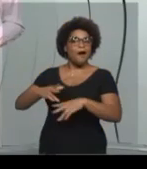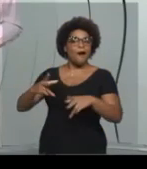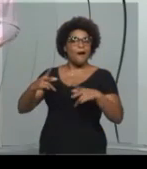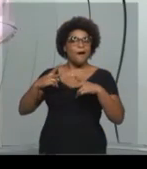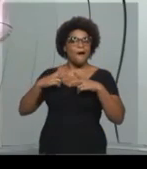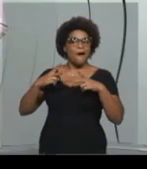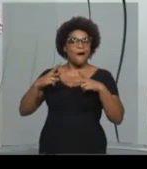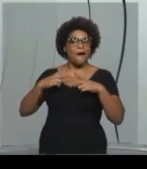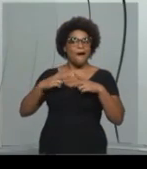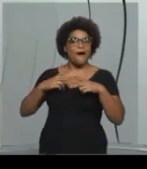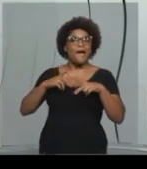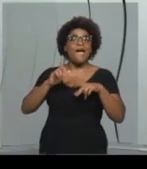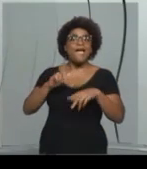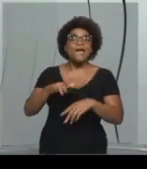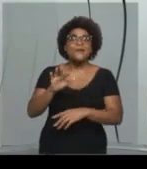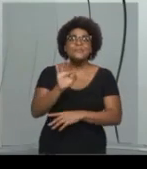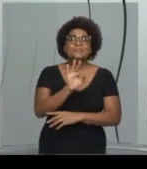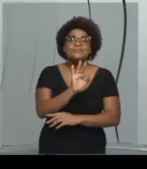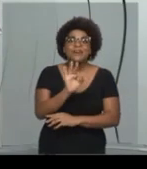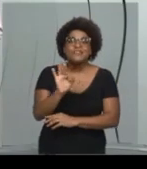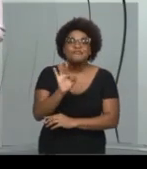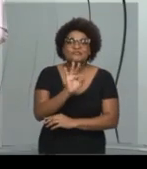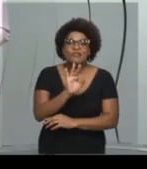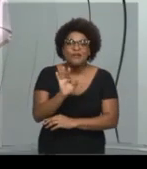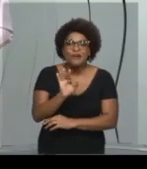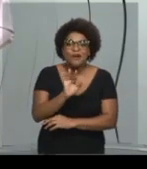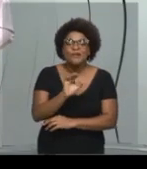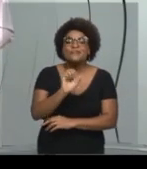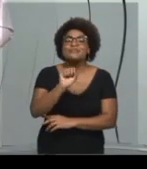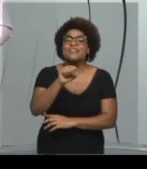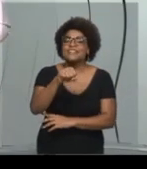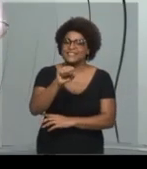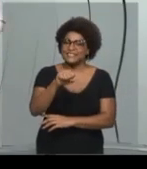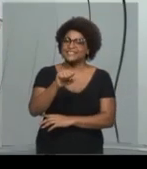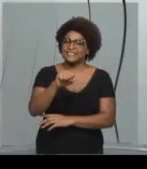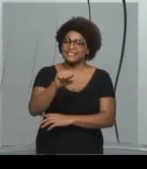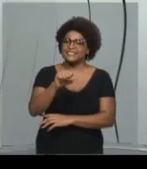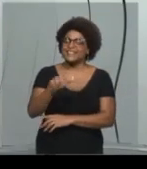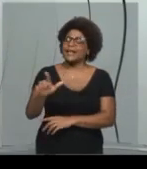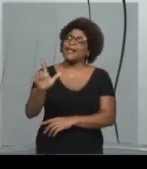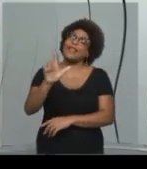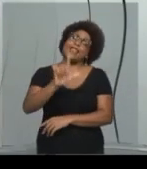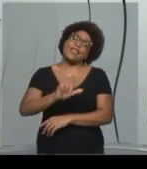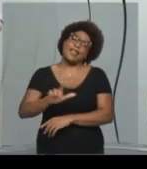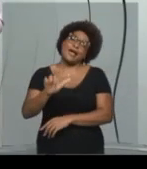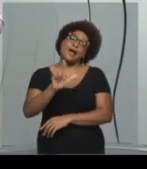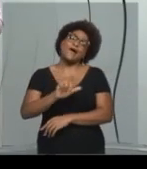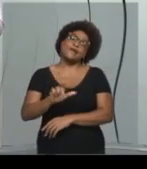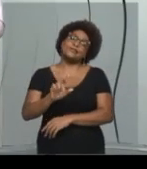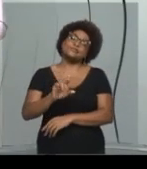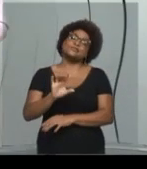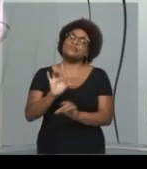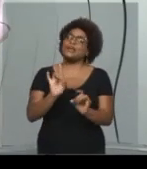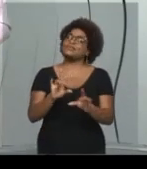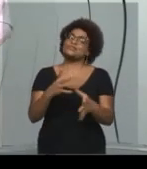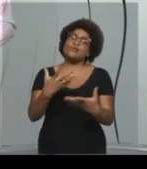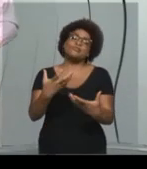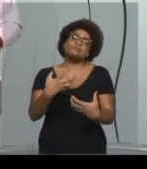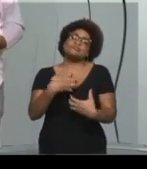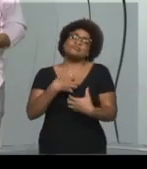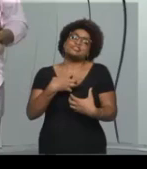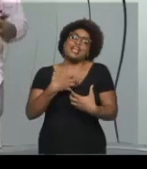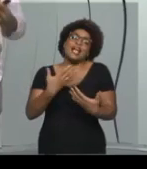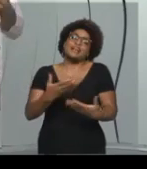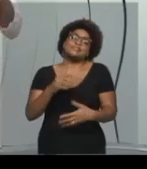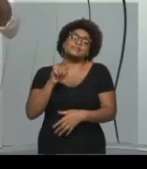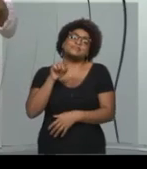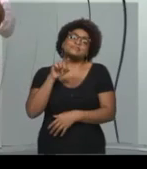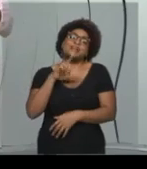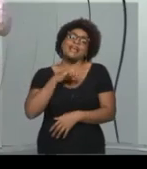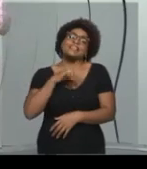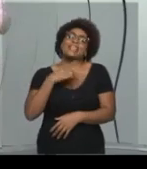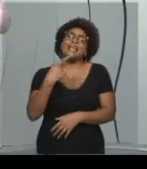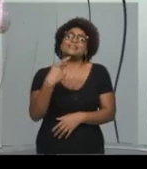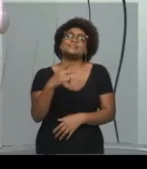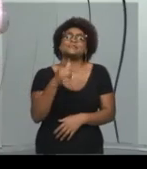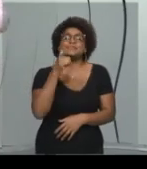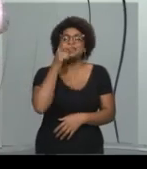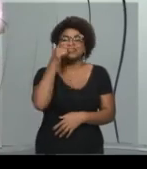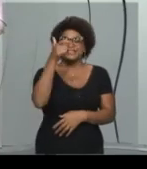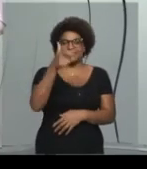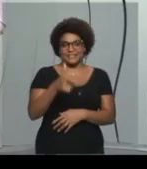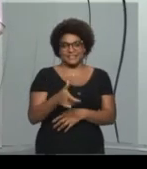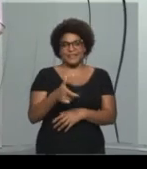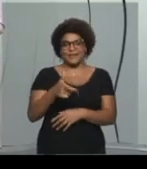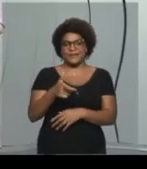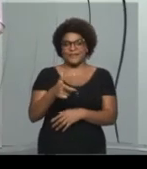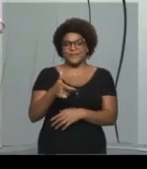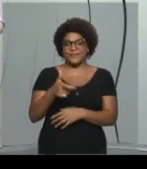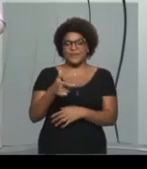uma fórmula. Evidentemente, isso é apenas uma forma de te chamar a atenção, não dá para a gente colocar